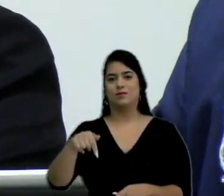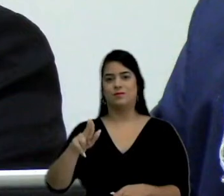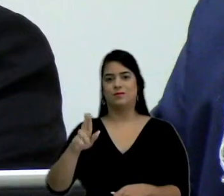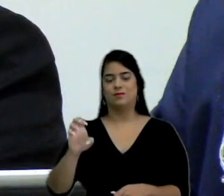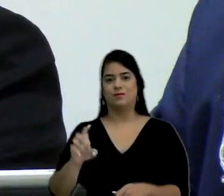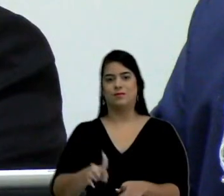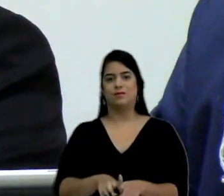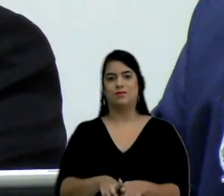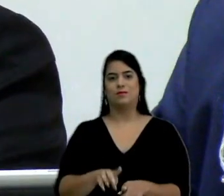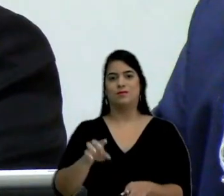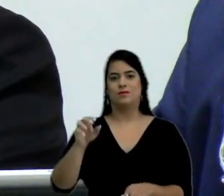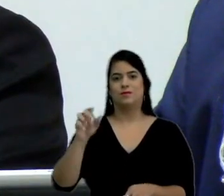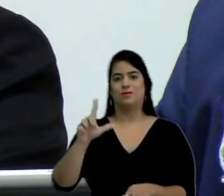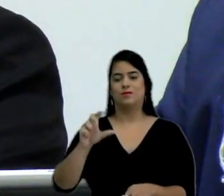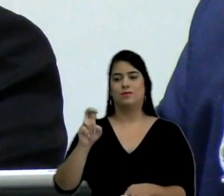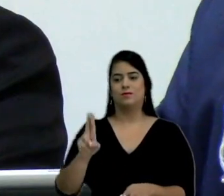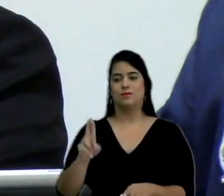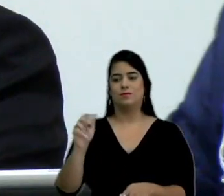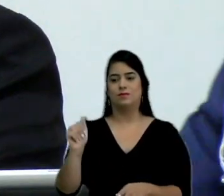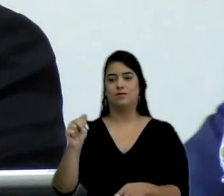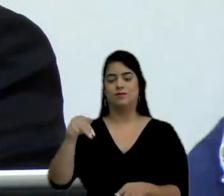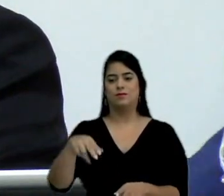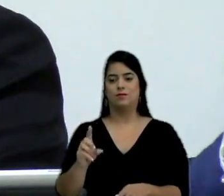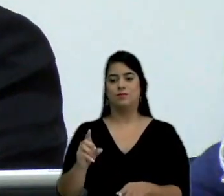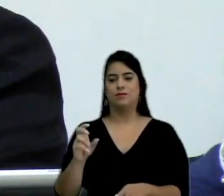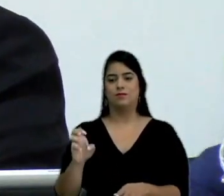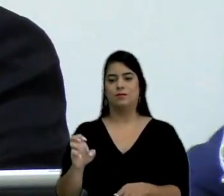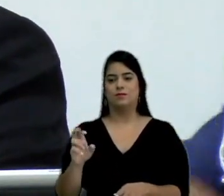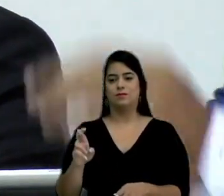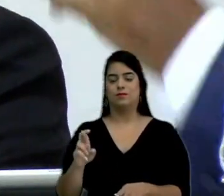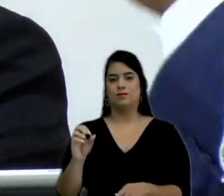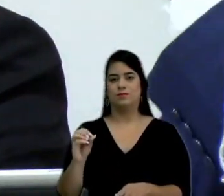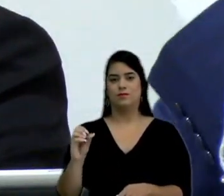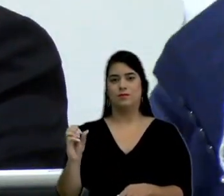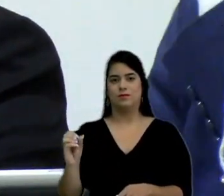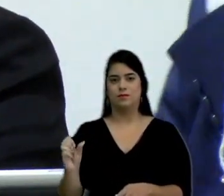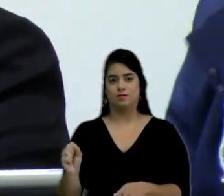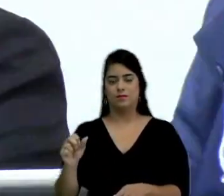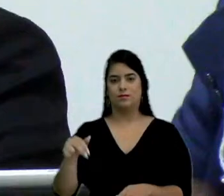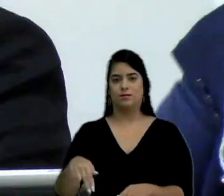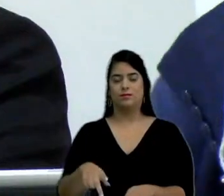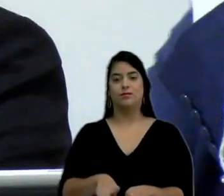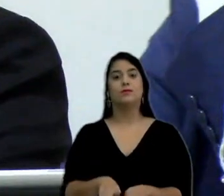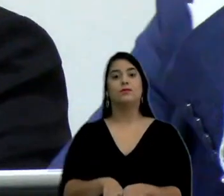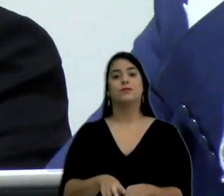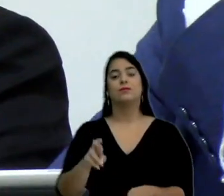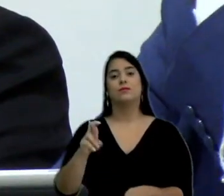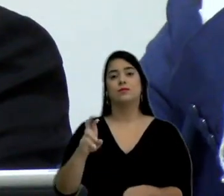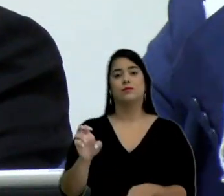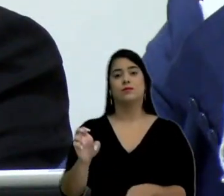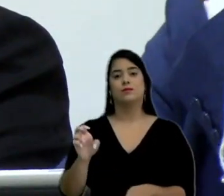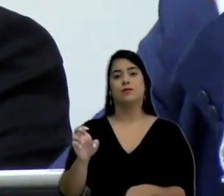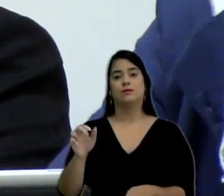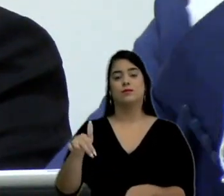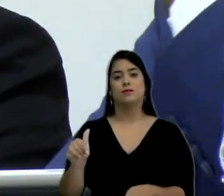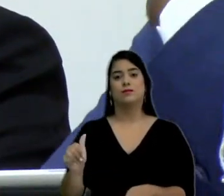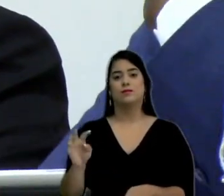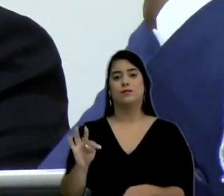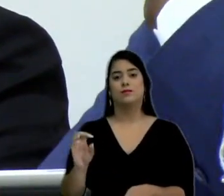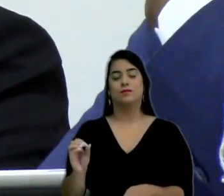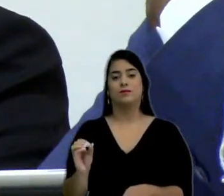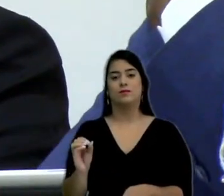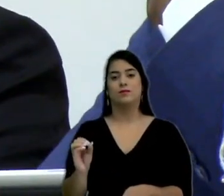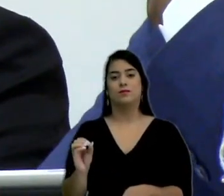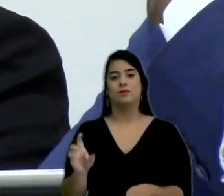Anderson terto que é lá do povoado do gama a Renato an